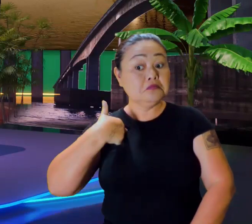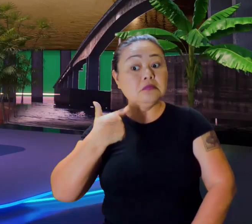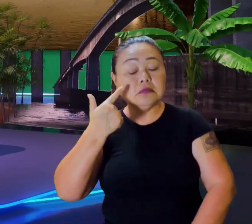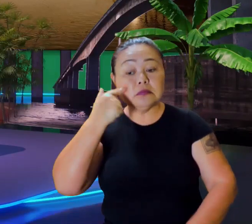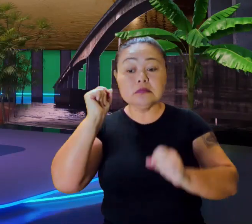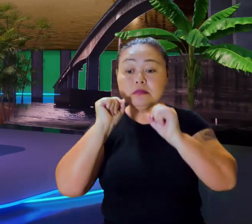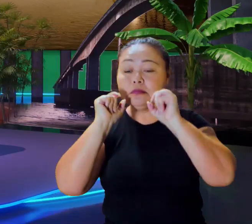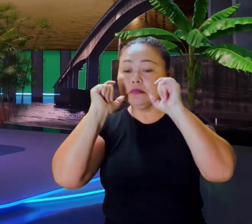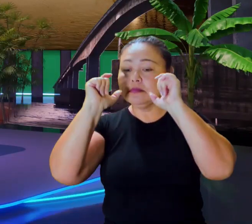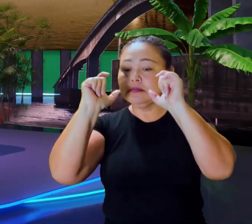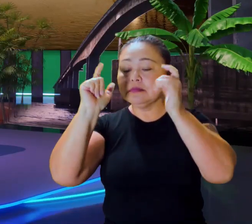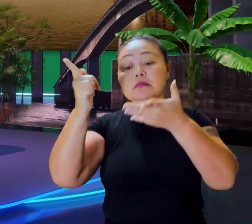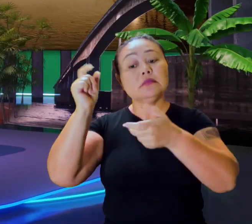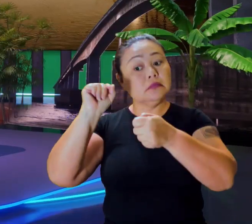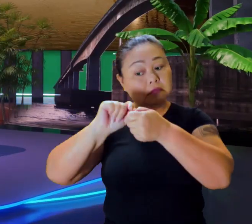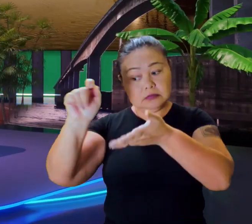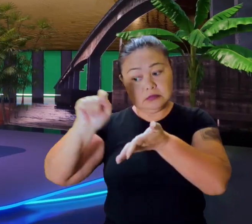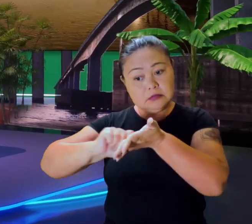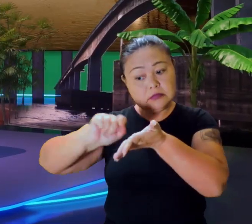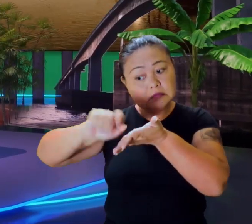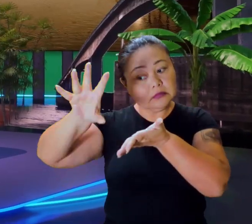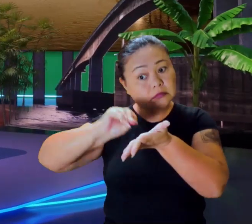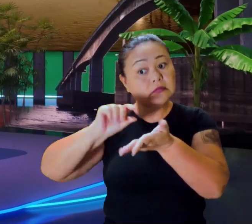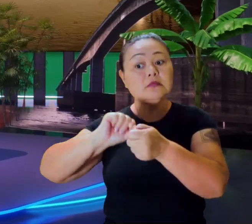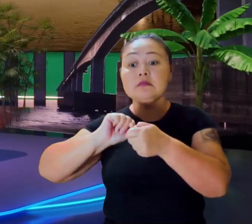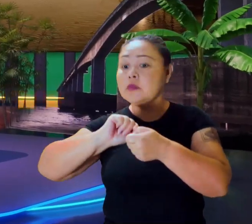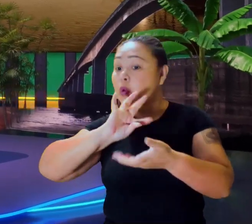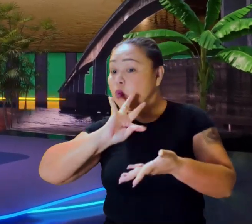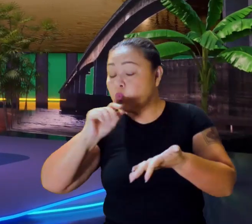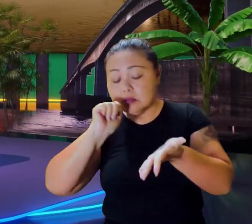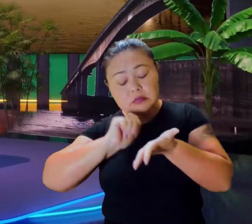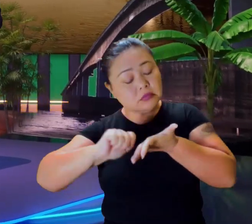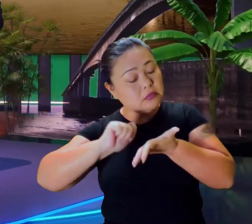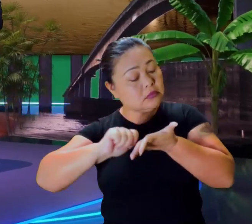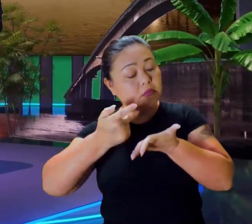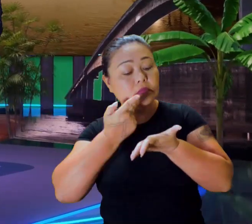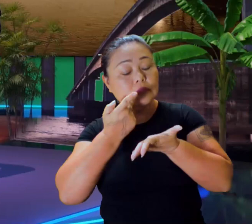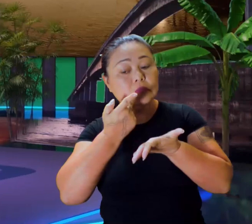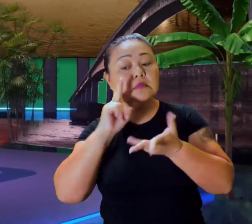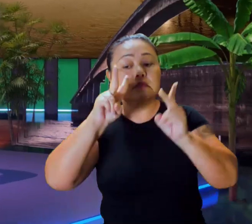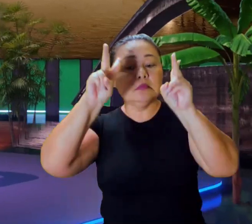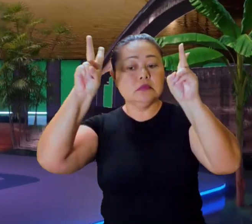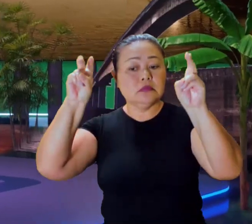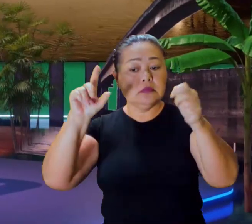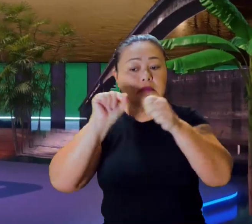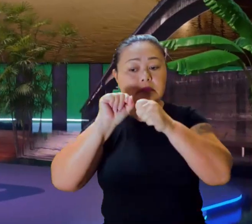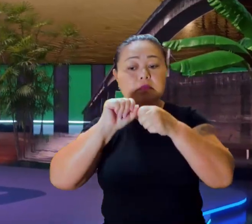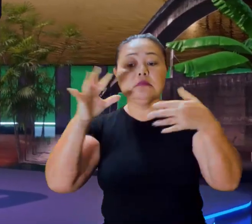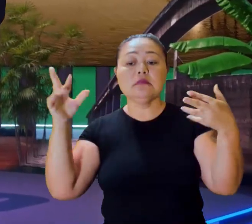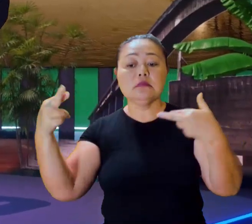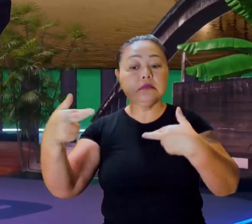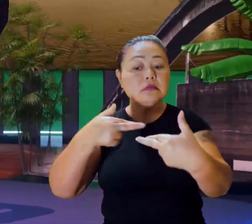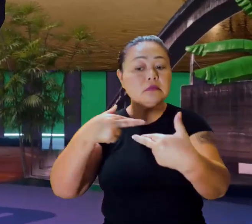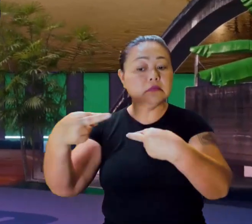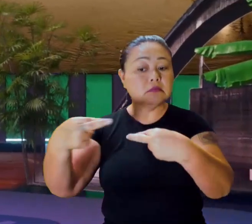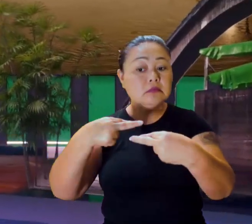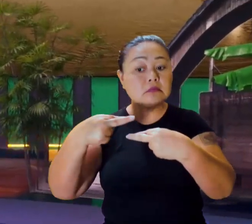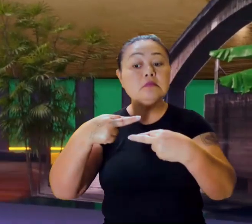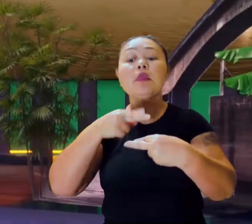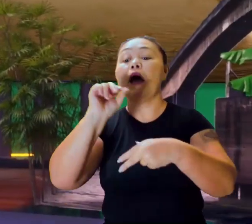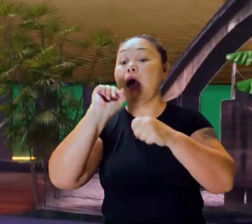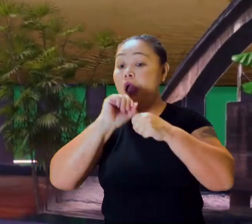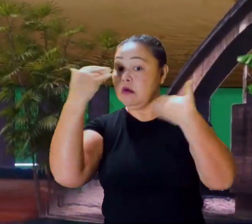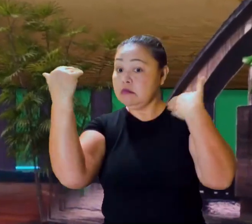ligado, fazendo as anotações, Rogério, anotando tudo que você tá falando aí, porque a gente tá falando de assuntos relacionados, inclusive, a provas